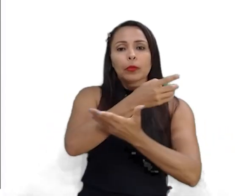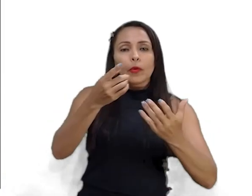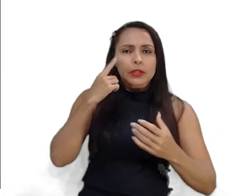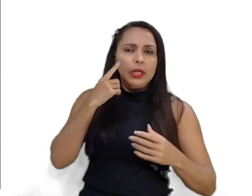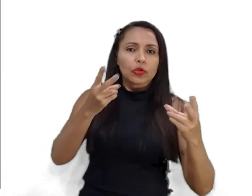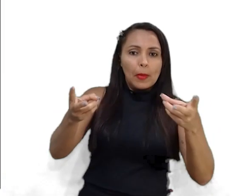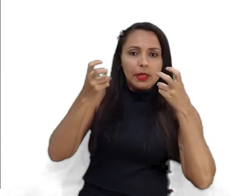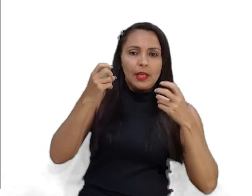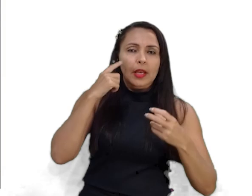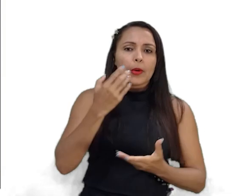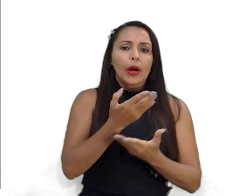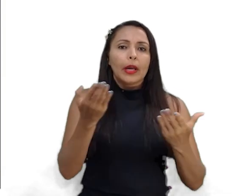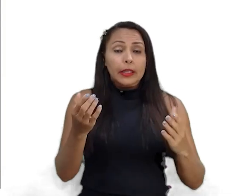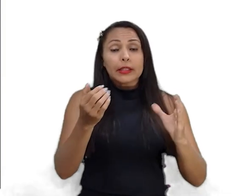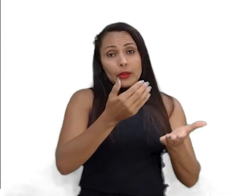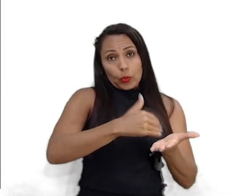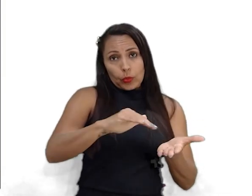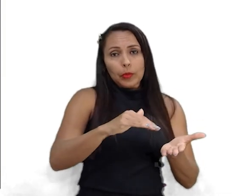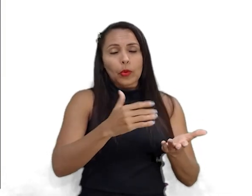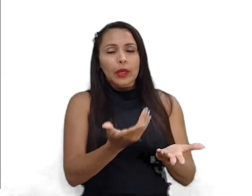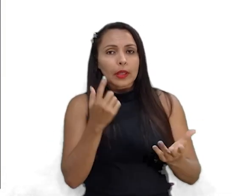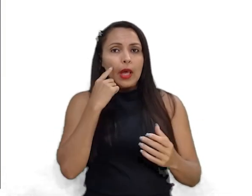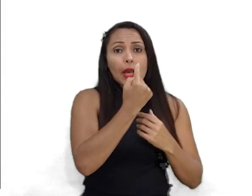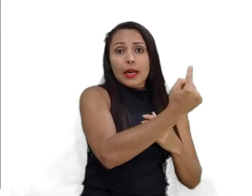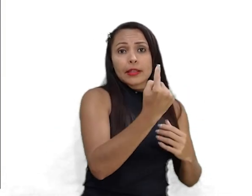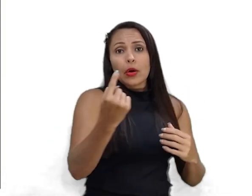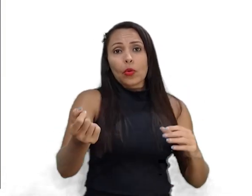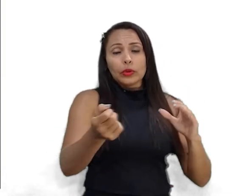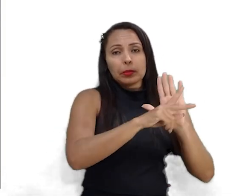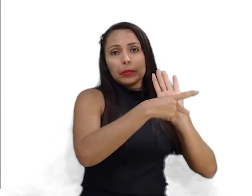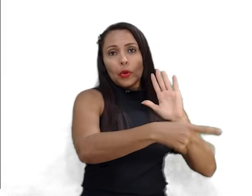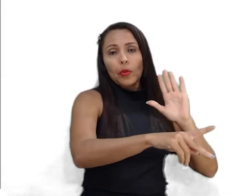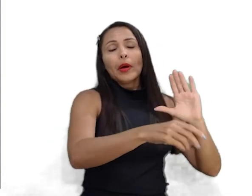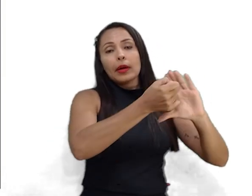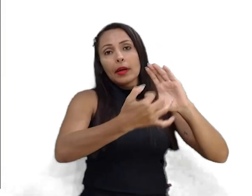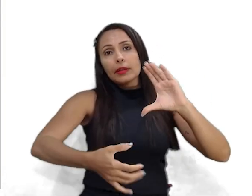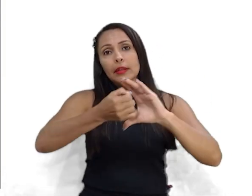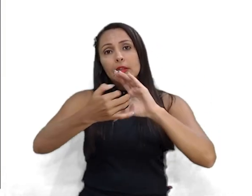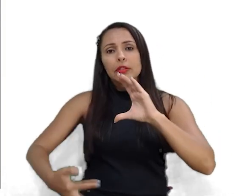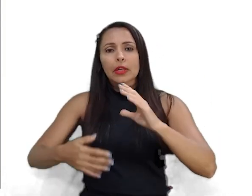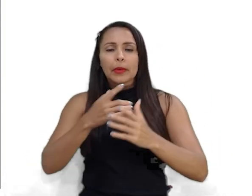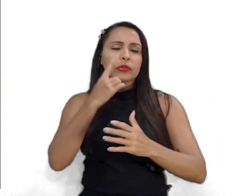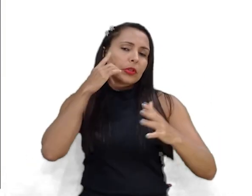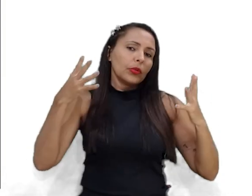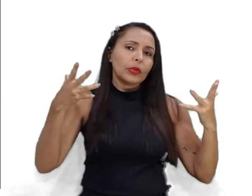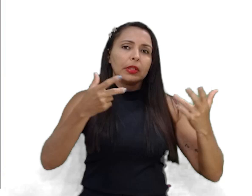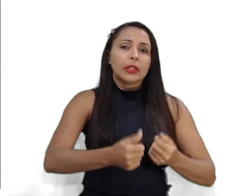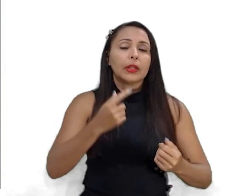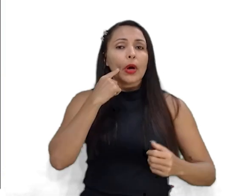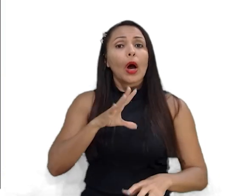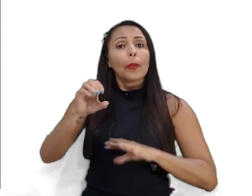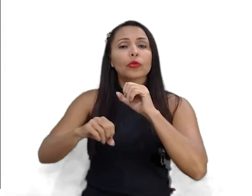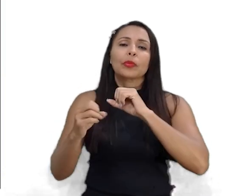no infográfico, que também está no e-book, cada um tem as suas próprias características. Mas o que todas tinham em comum era a busca